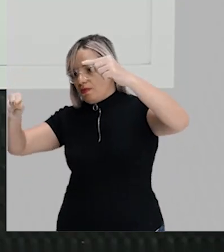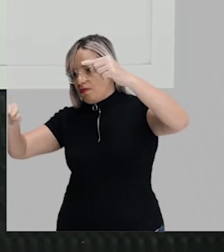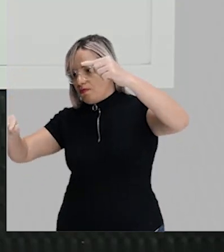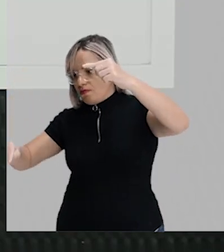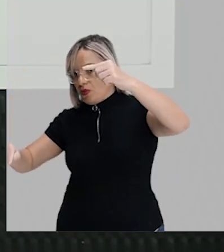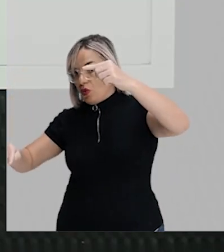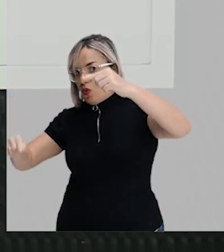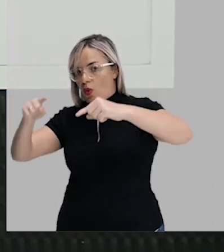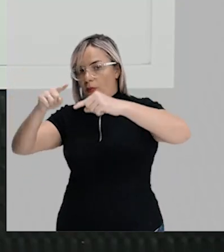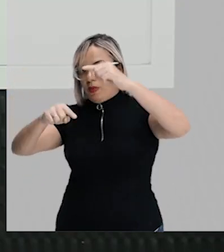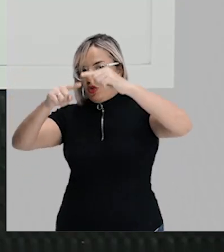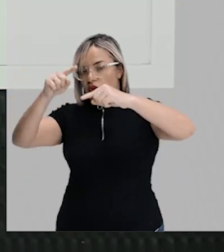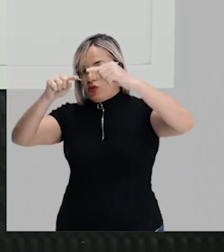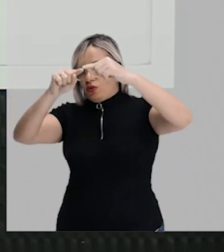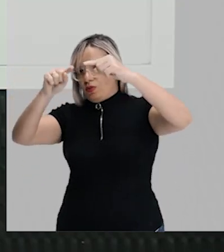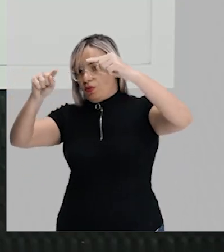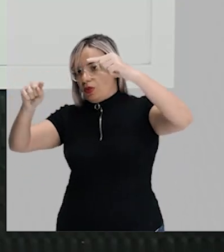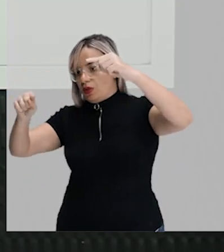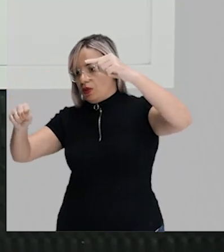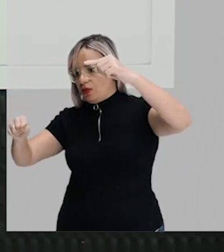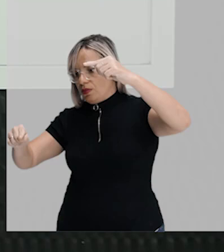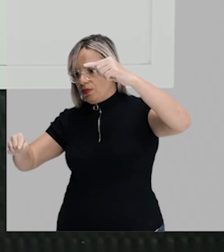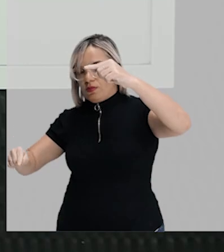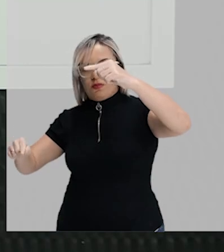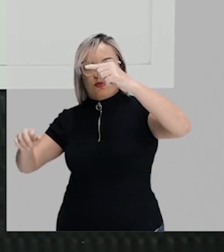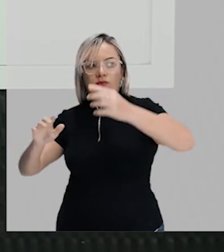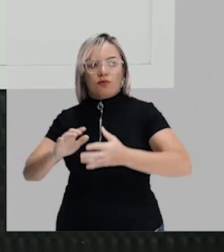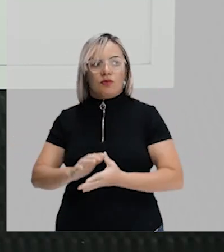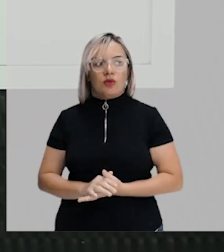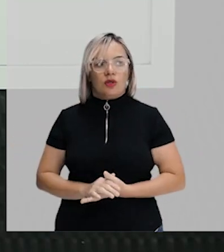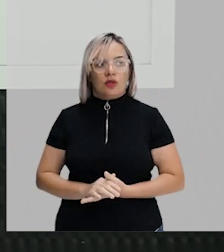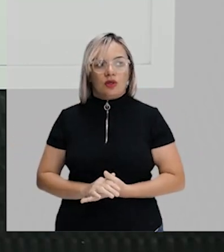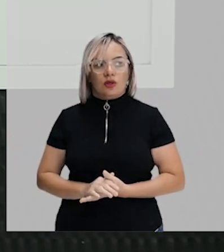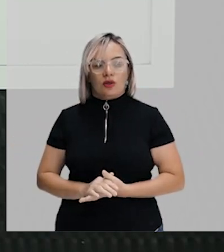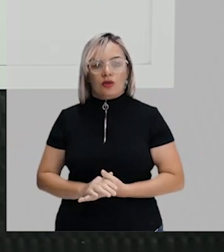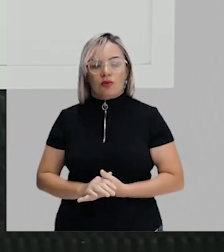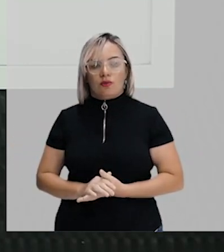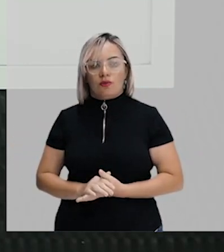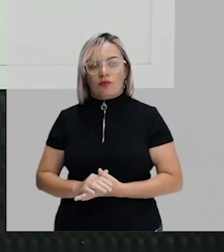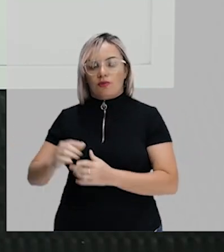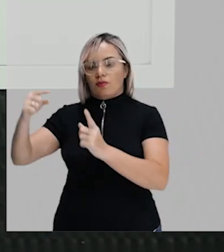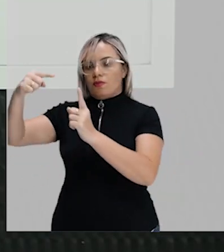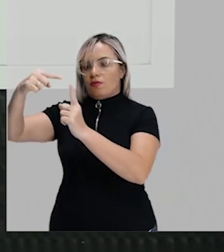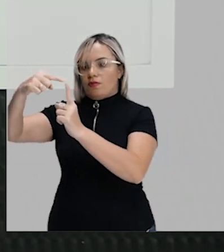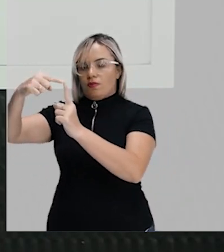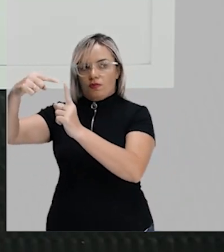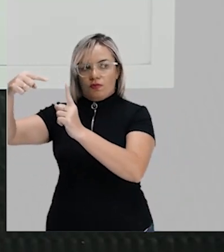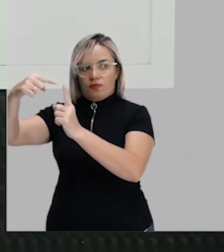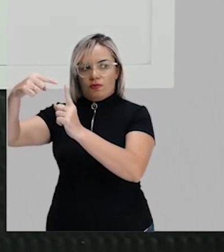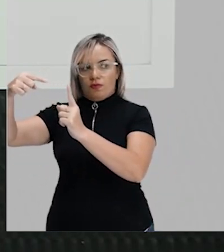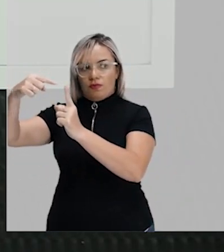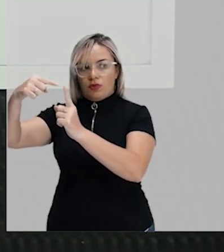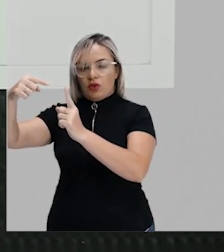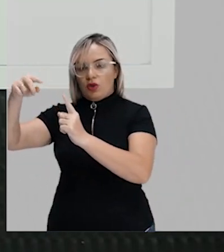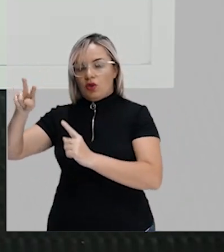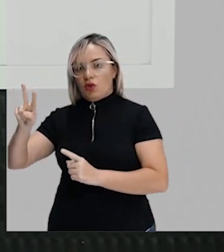o VY, ó. Então vou ter o V3Y agora apontando para baixo.